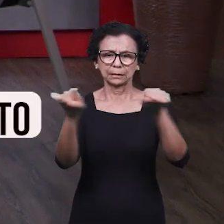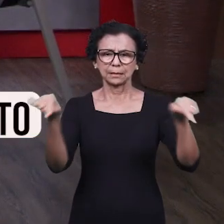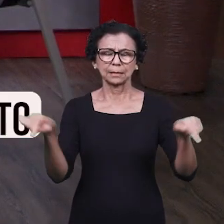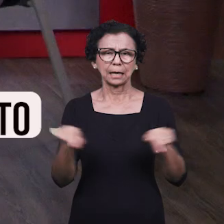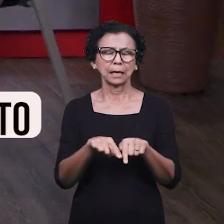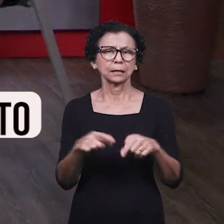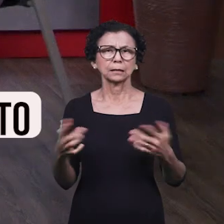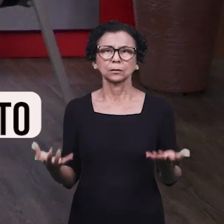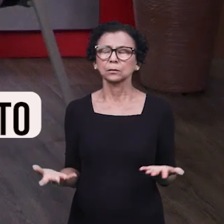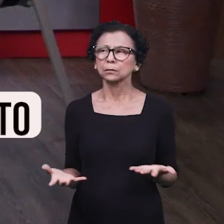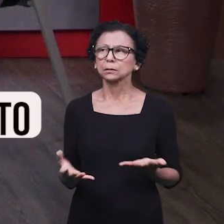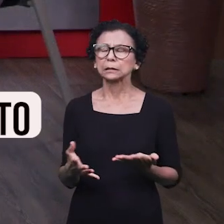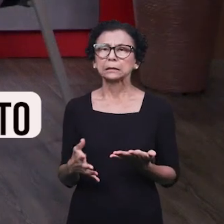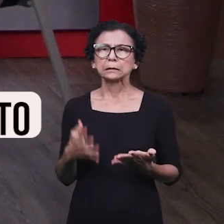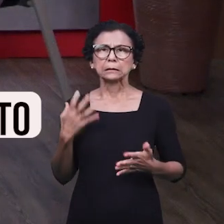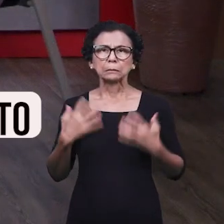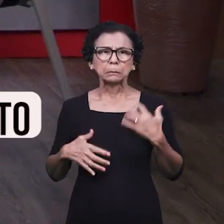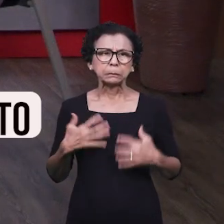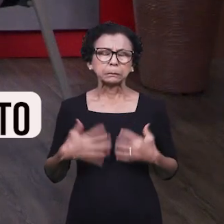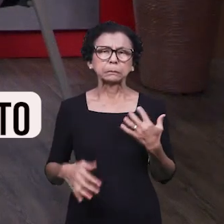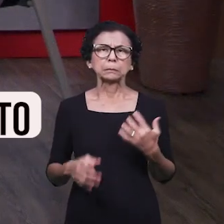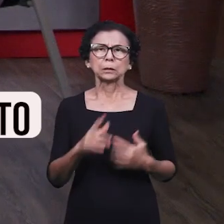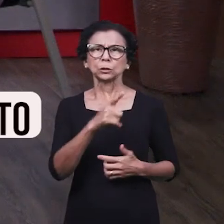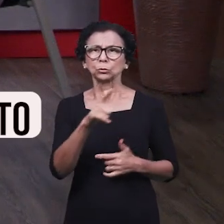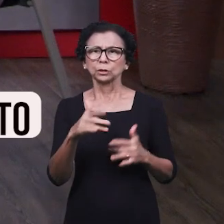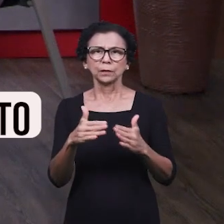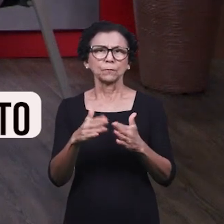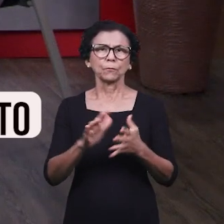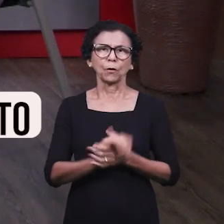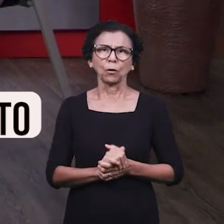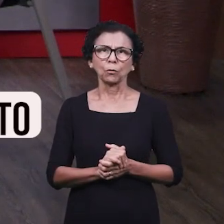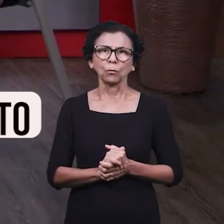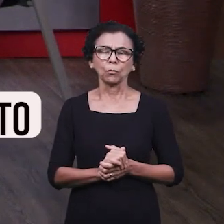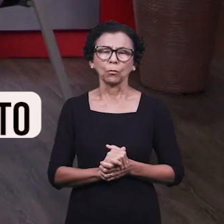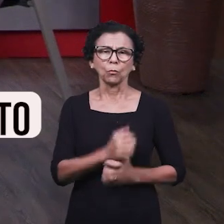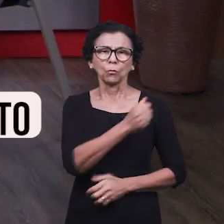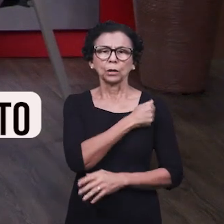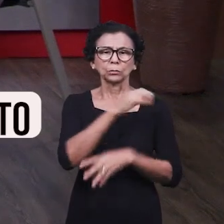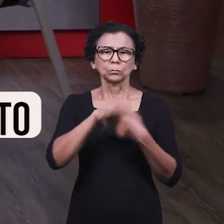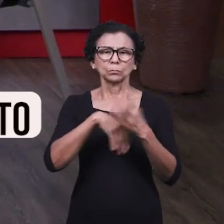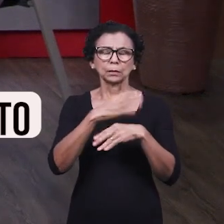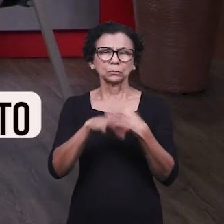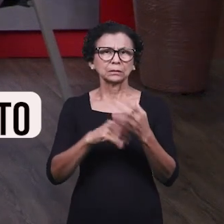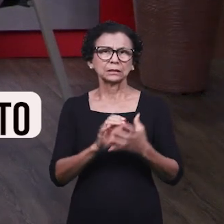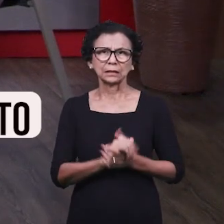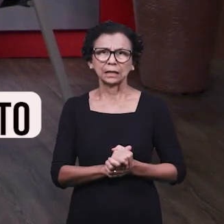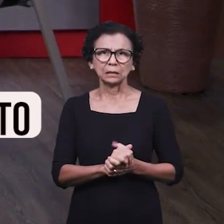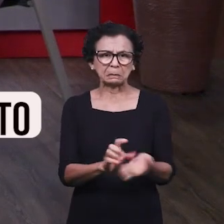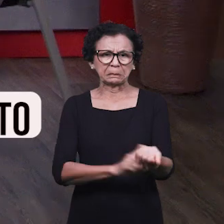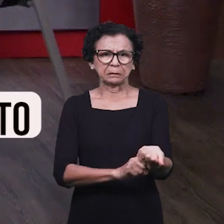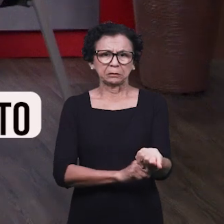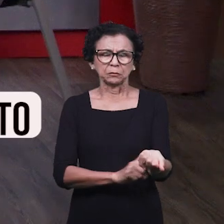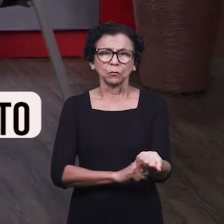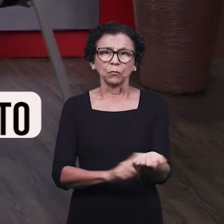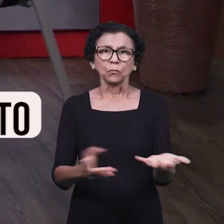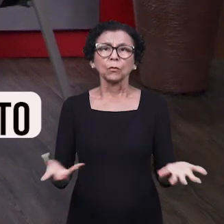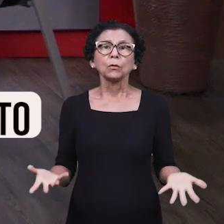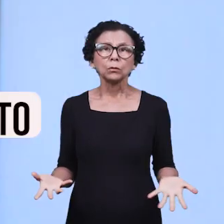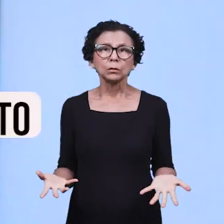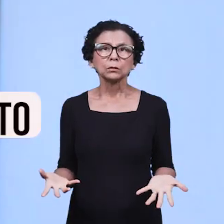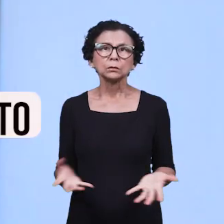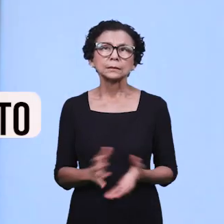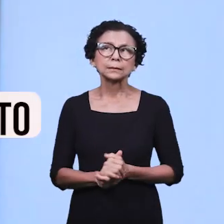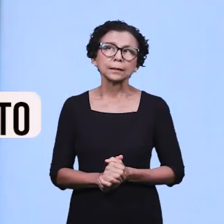aprendizagem, um aluno que não tem foco, o aluno que não se organiza, que chega atrasado, que é agressivo, né? É o aluno que tem